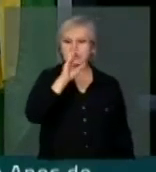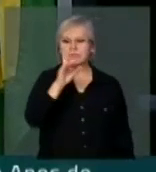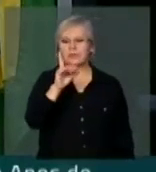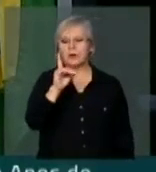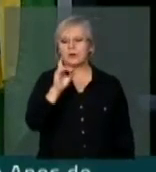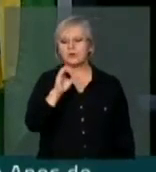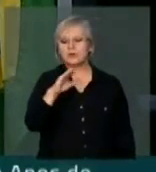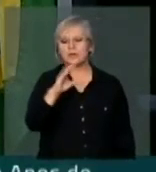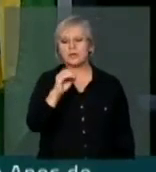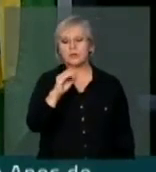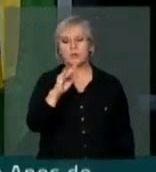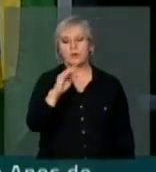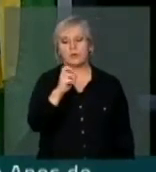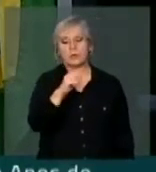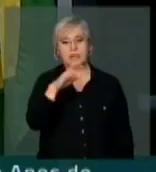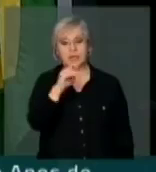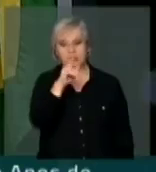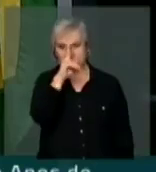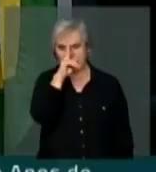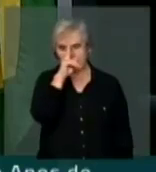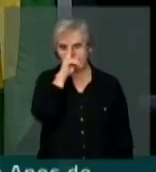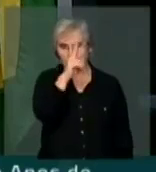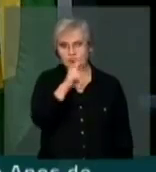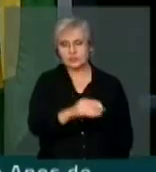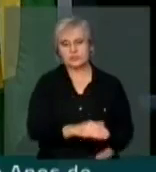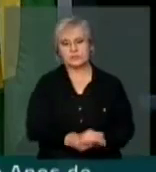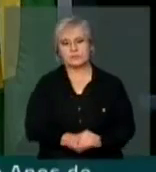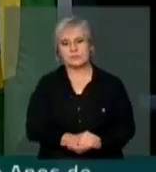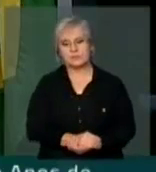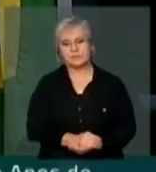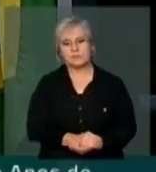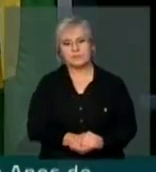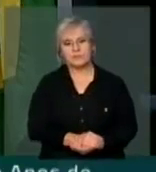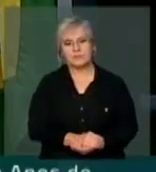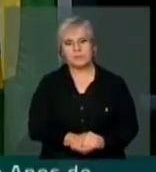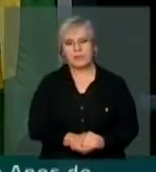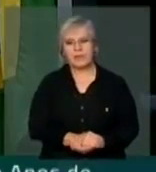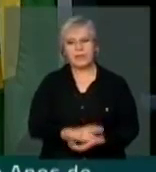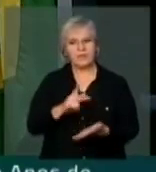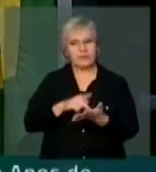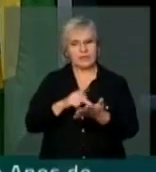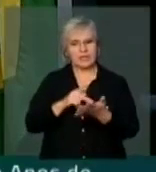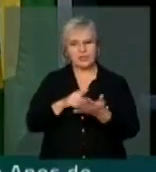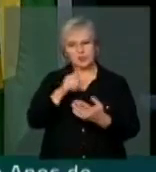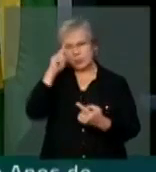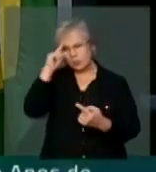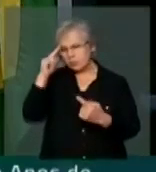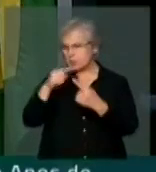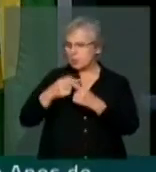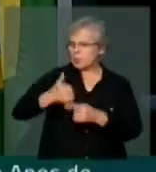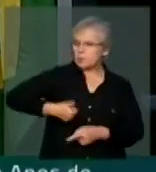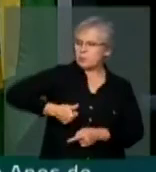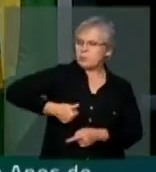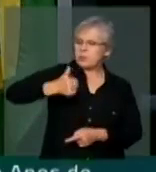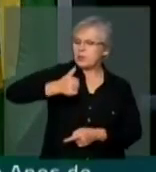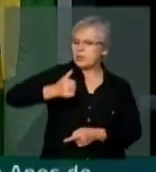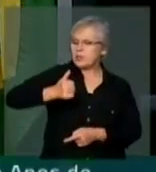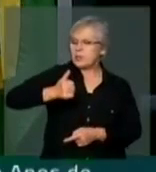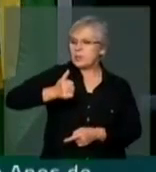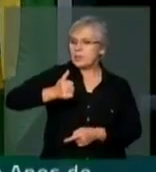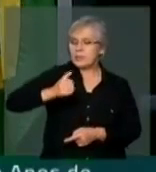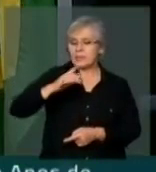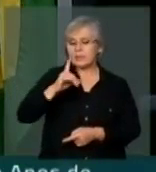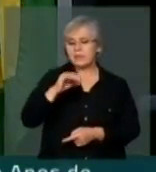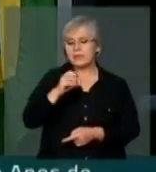robusta, como alertava o teórico italiano Norberto Bobbio. O ideal democrático é que o